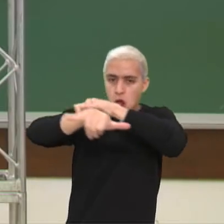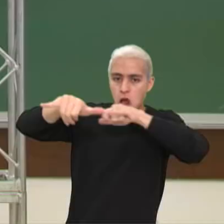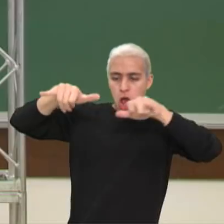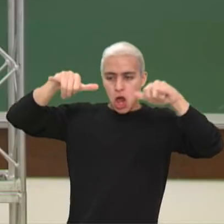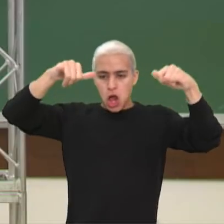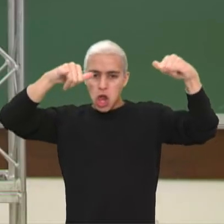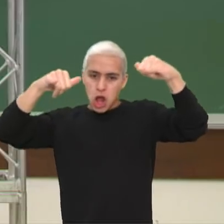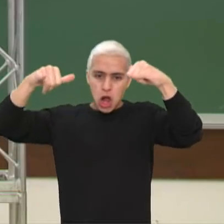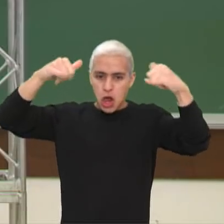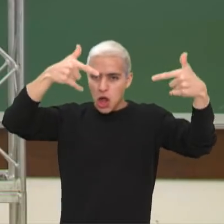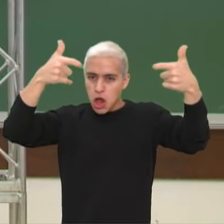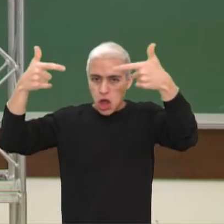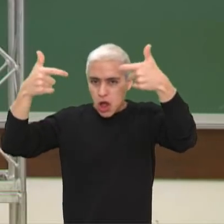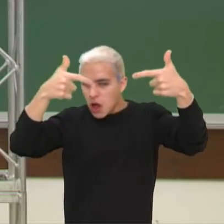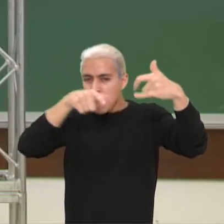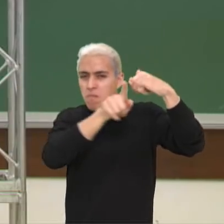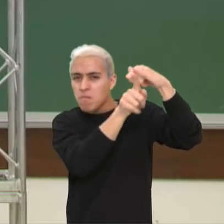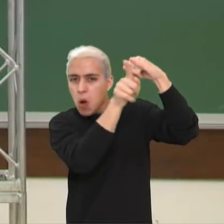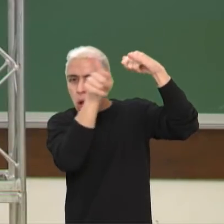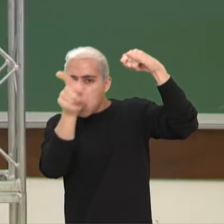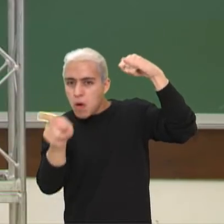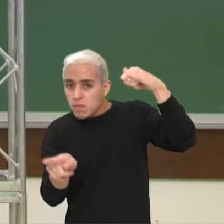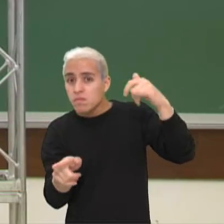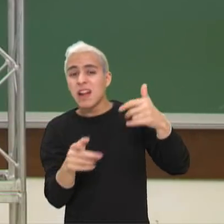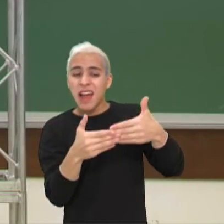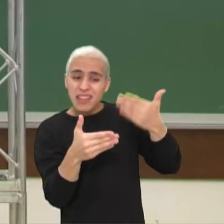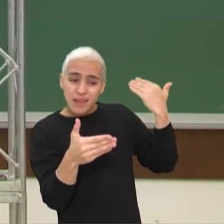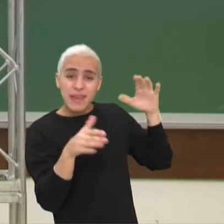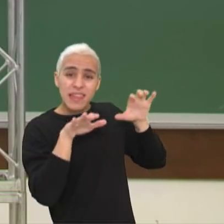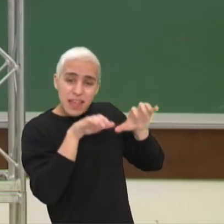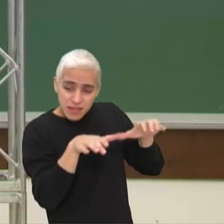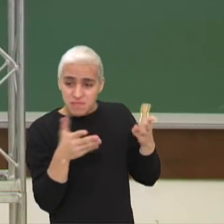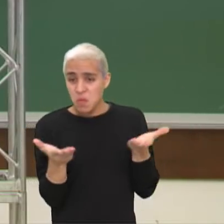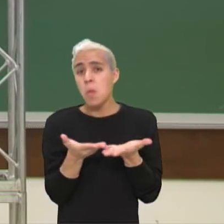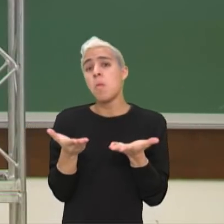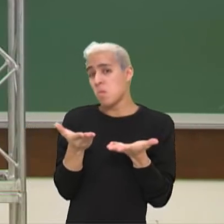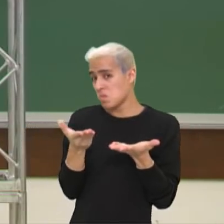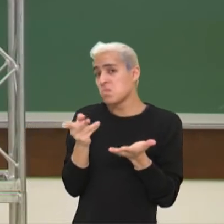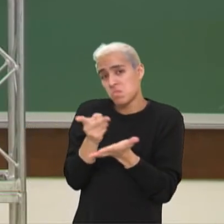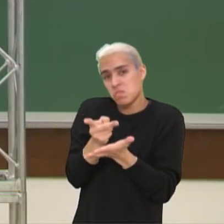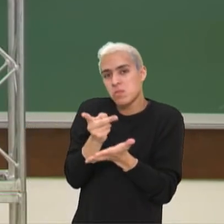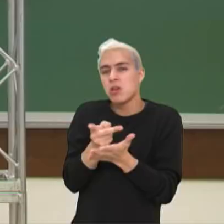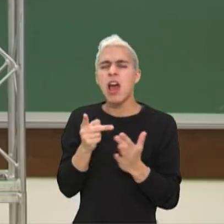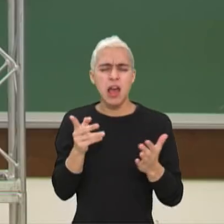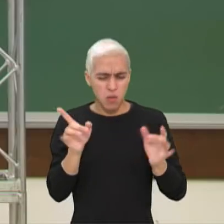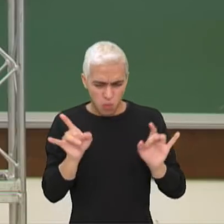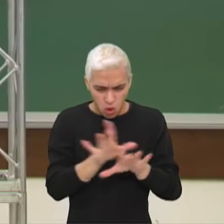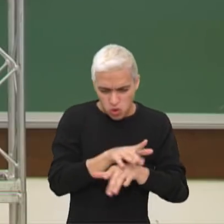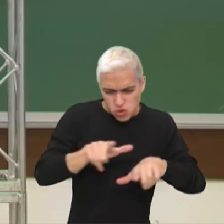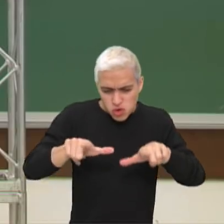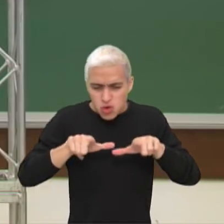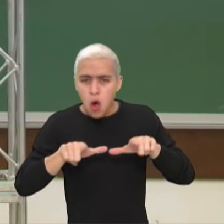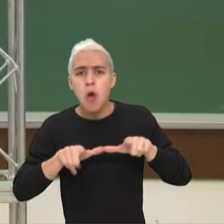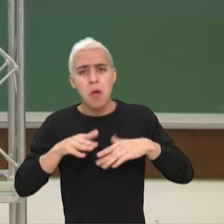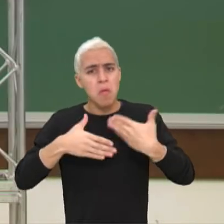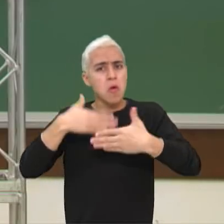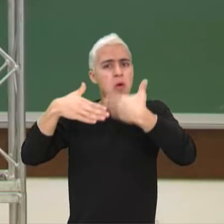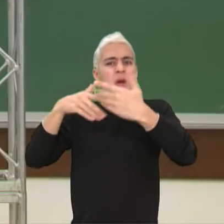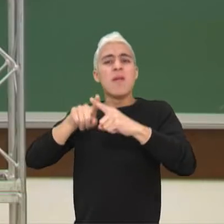que eles utilizam de antigamente. Então os jogos evoluíram, mas a base ali, a ideia